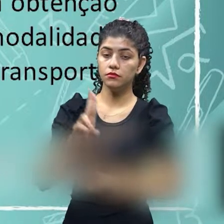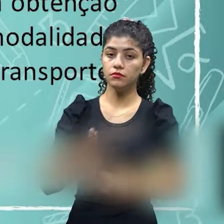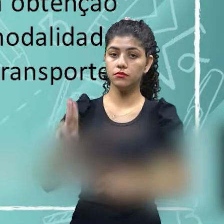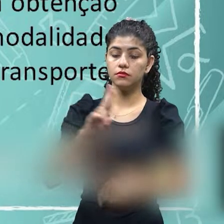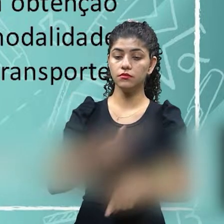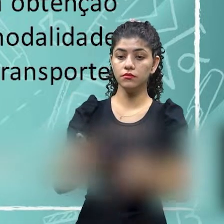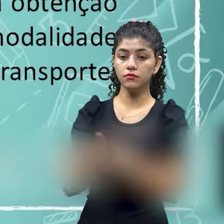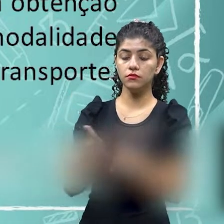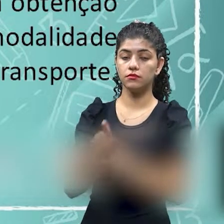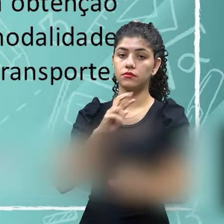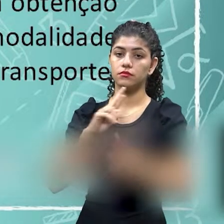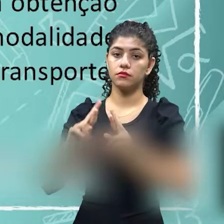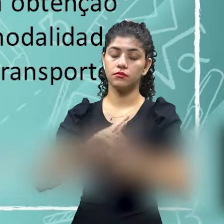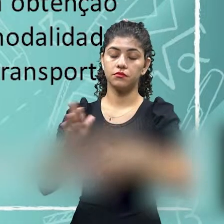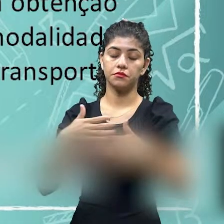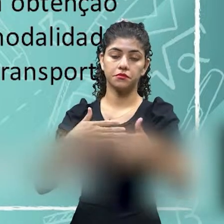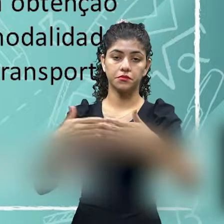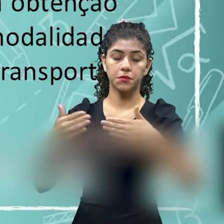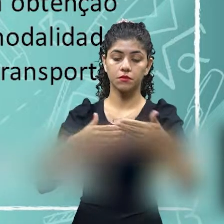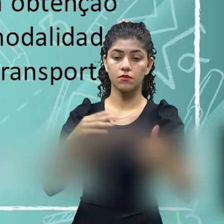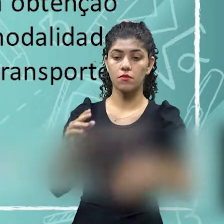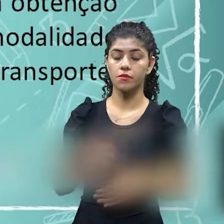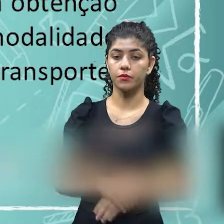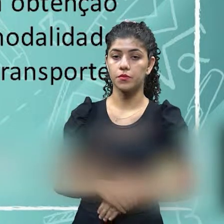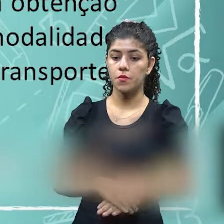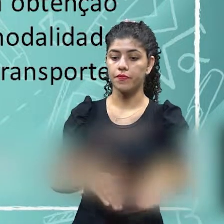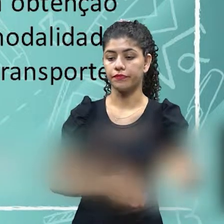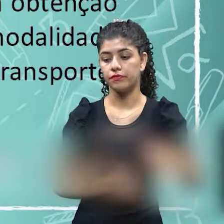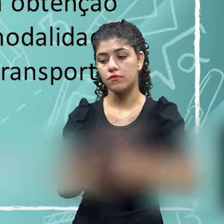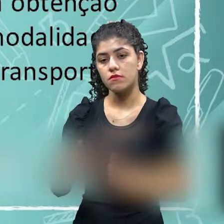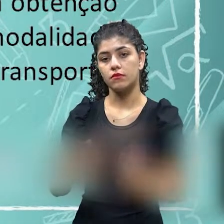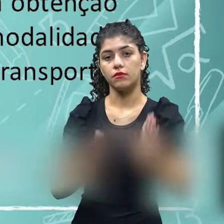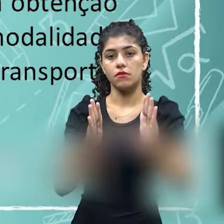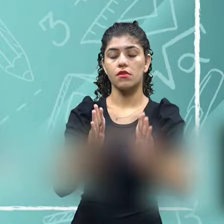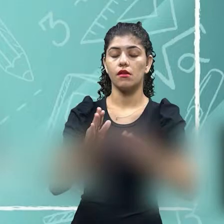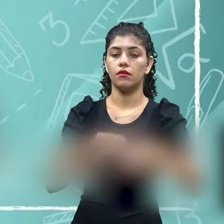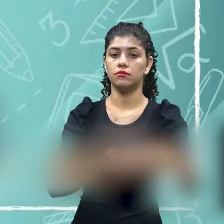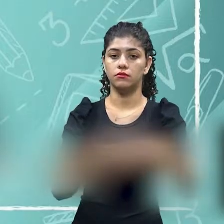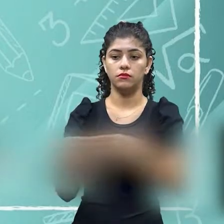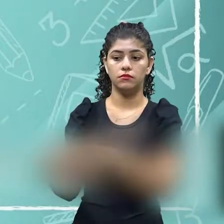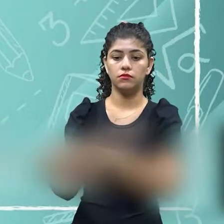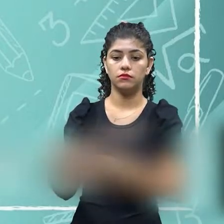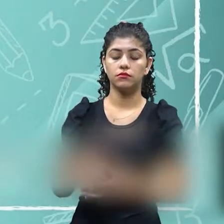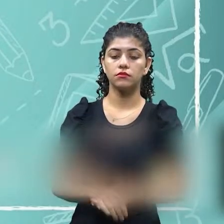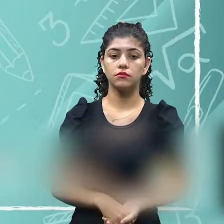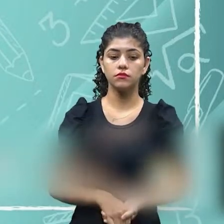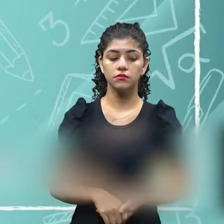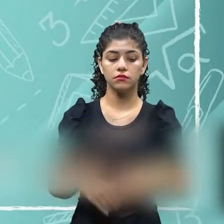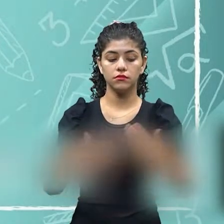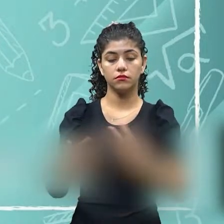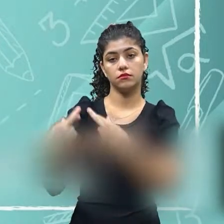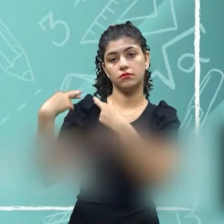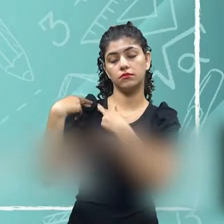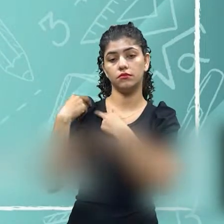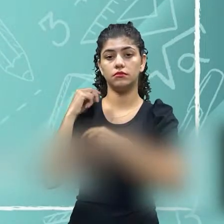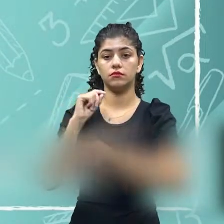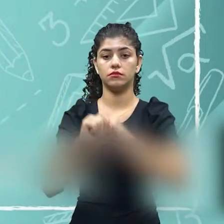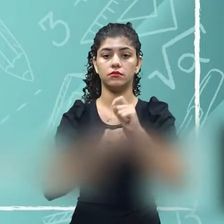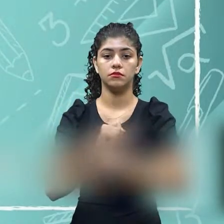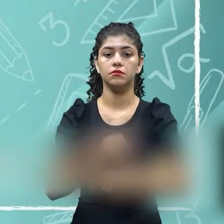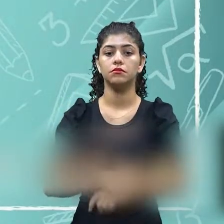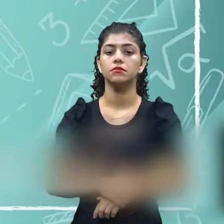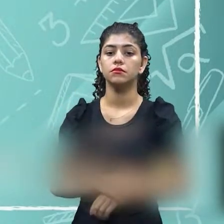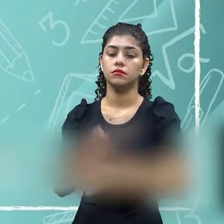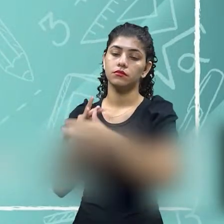com relação em qualquer via de transporte. Então, como a responsabilidade do despacho